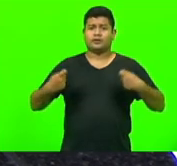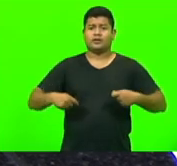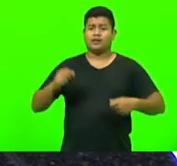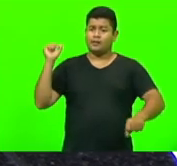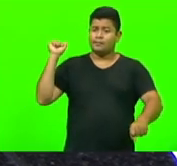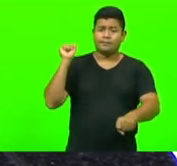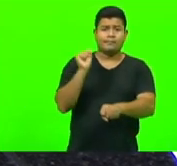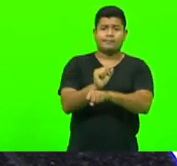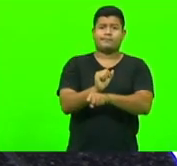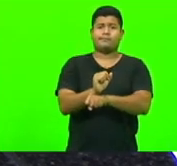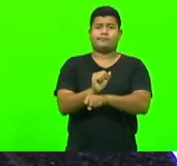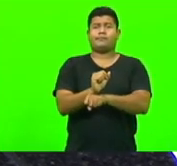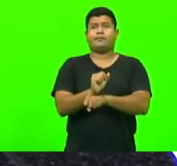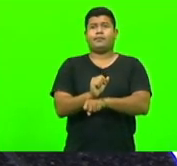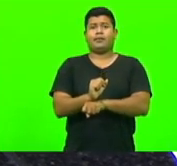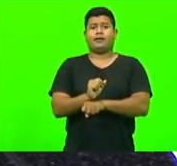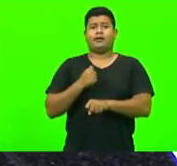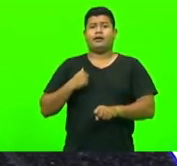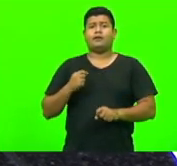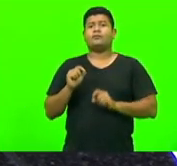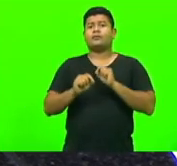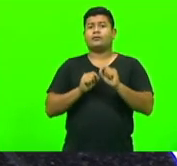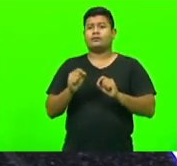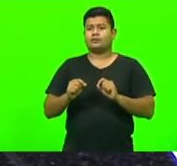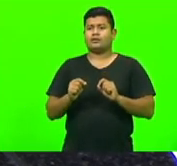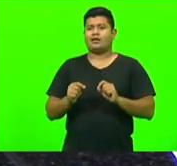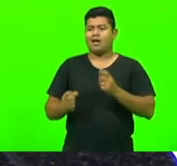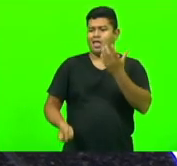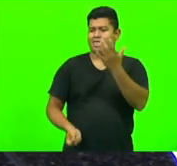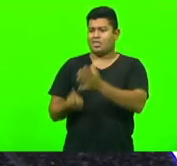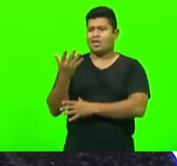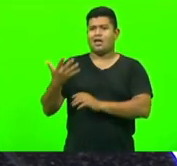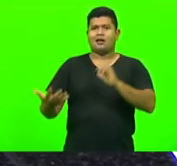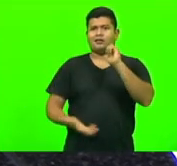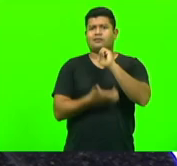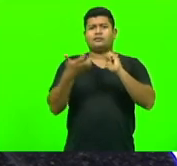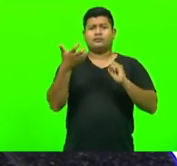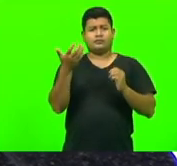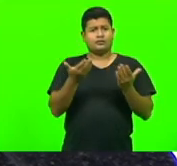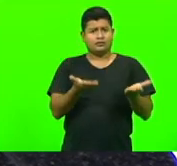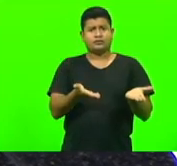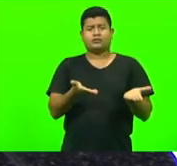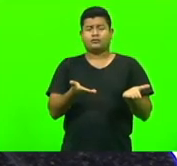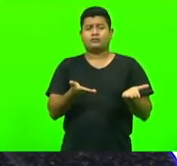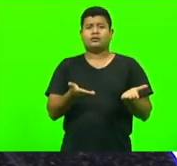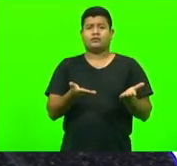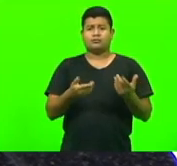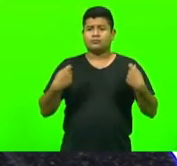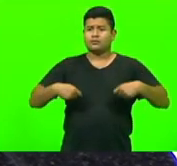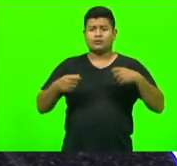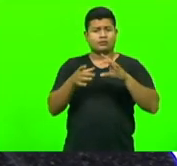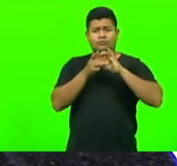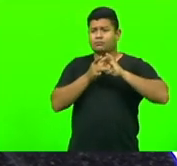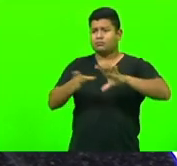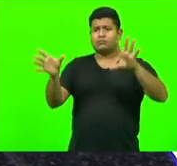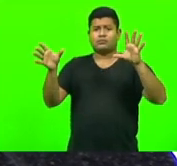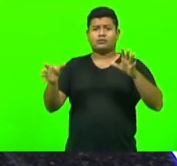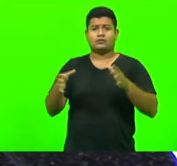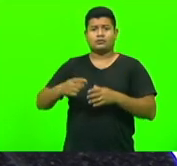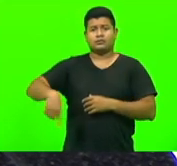pararmos de criar burocracia, simplificar as coisas, deixar o povo trabalhar, que é o que nós precisamos, é o que nós